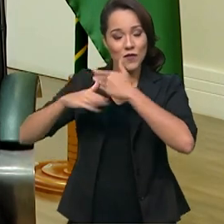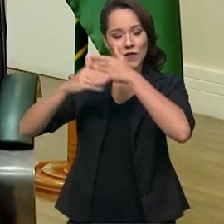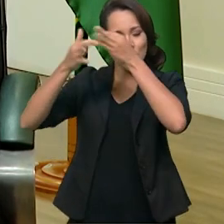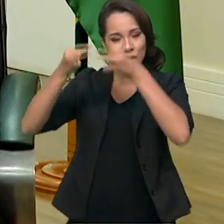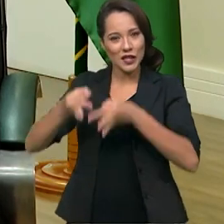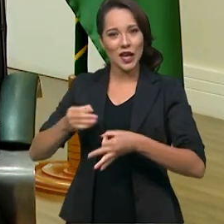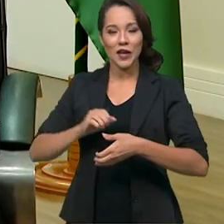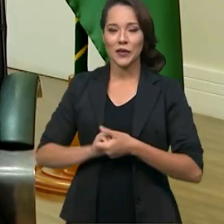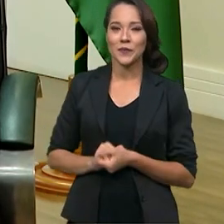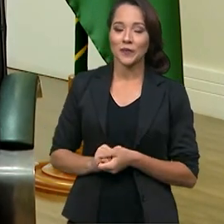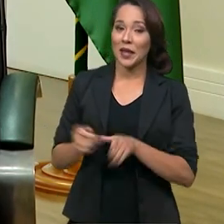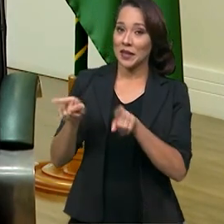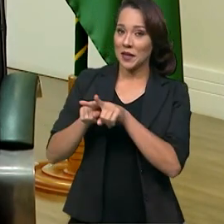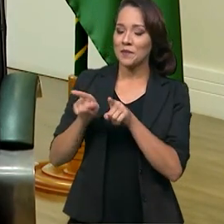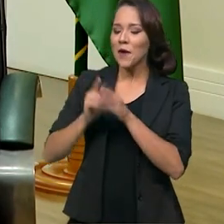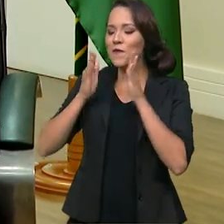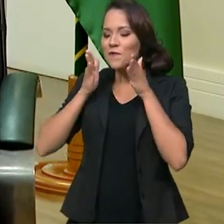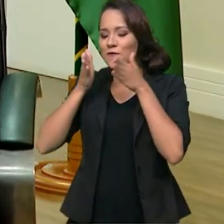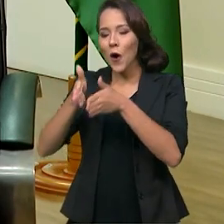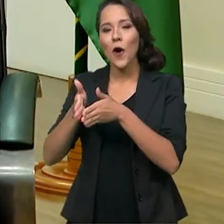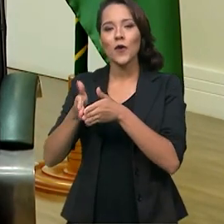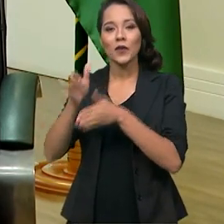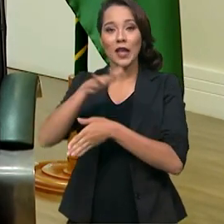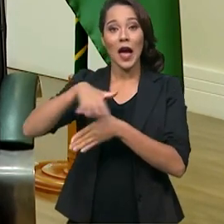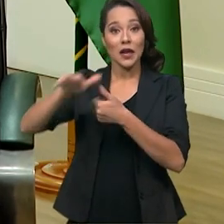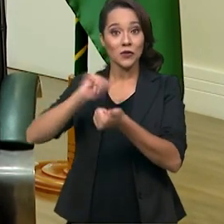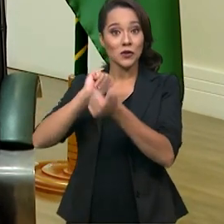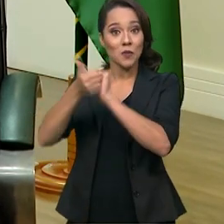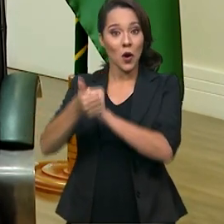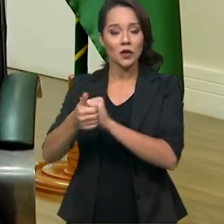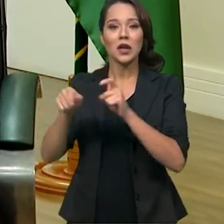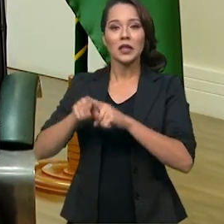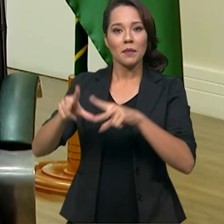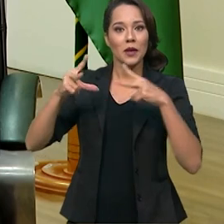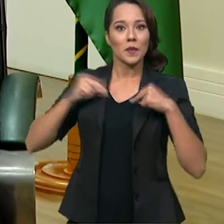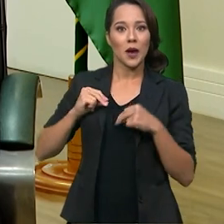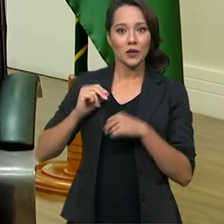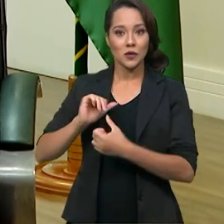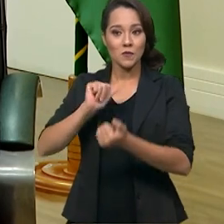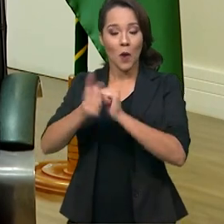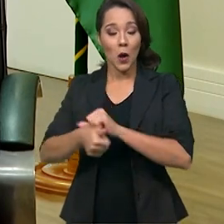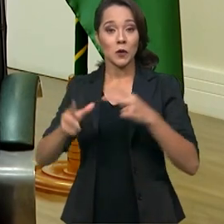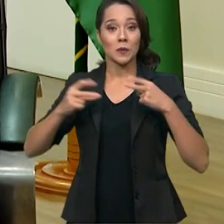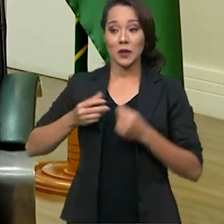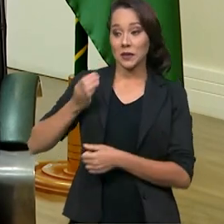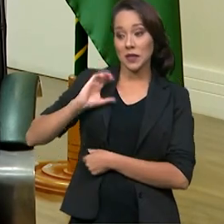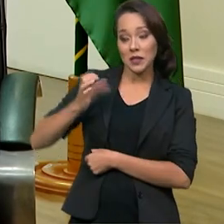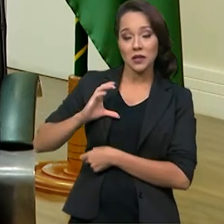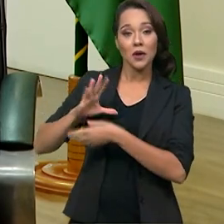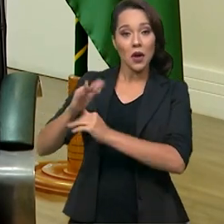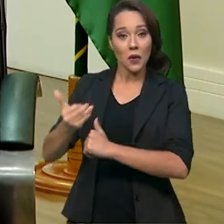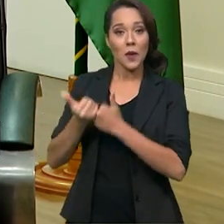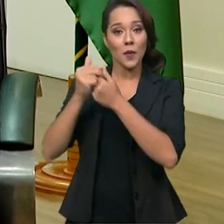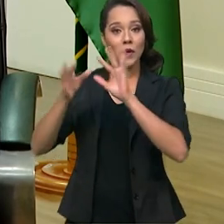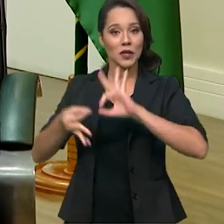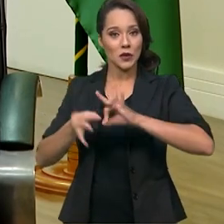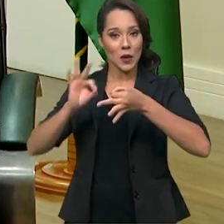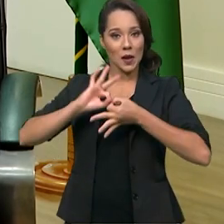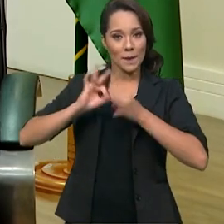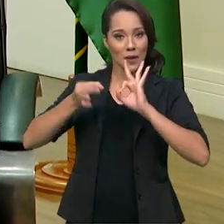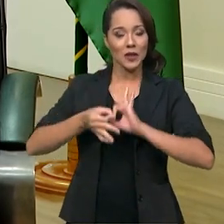pleno, foco no mérito esportivo e no mérito científico, através do apoio às Olimpíadas